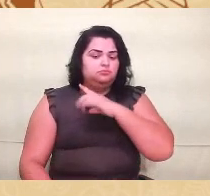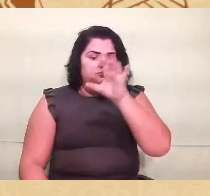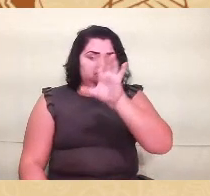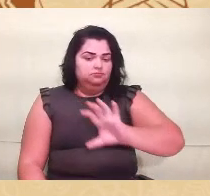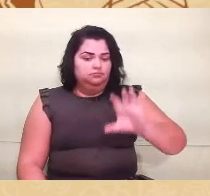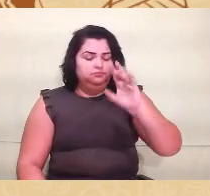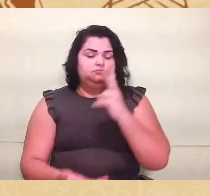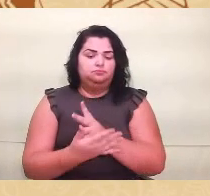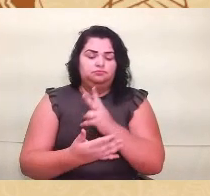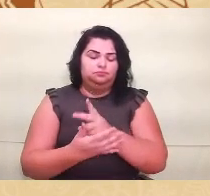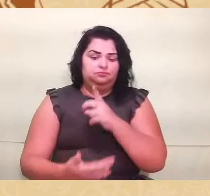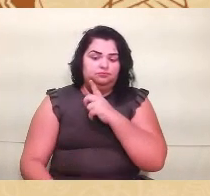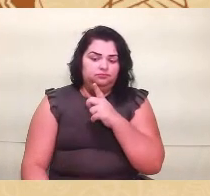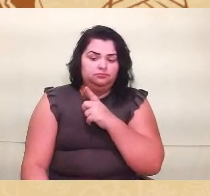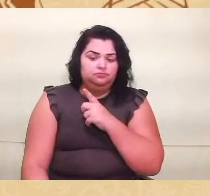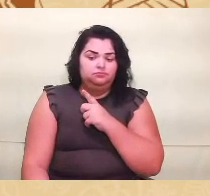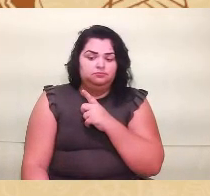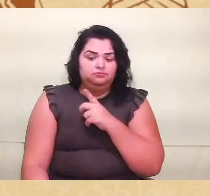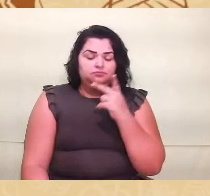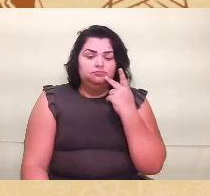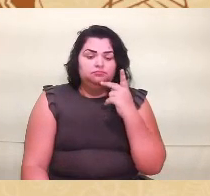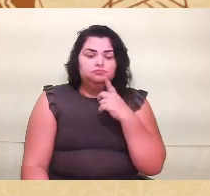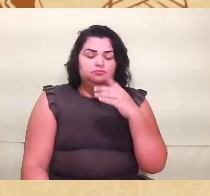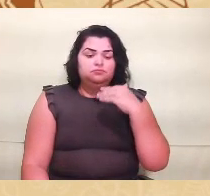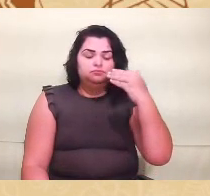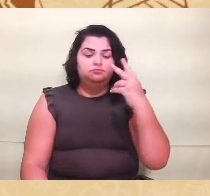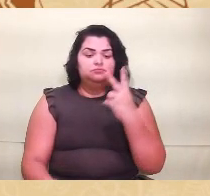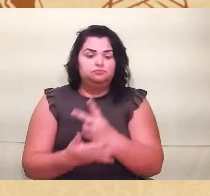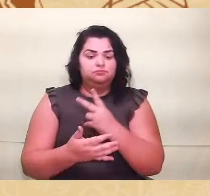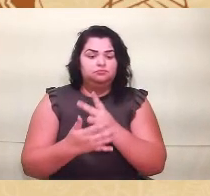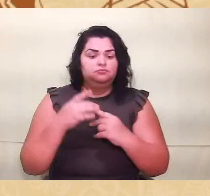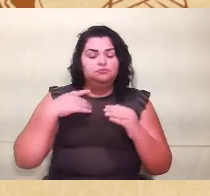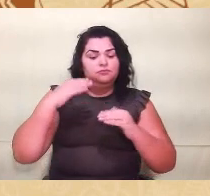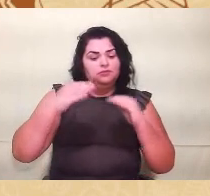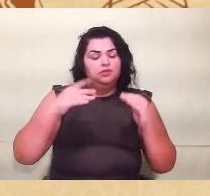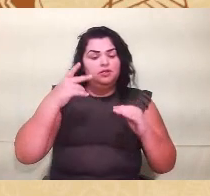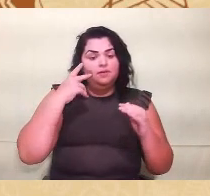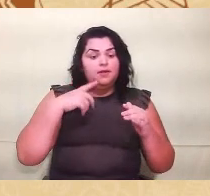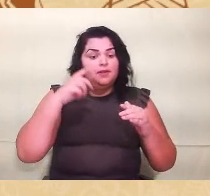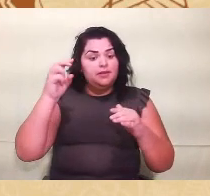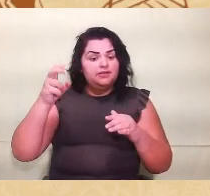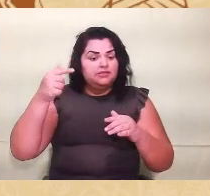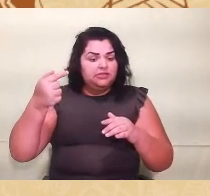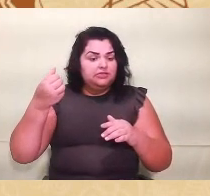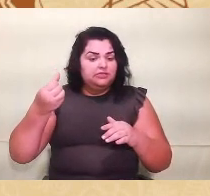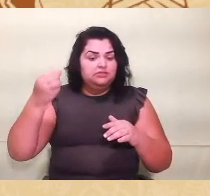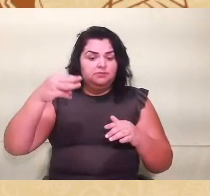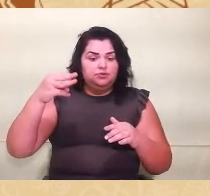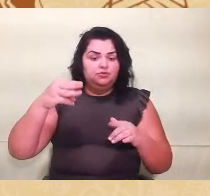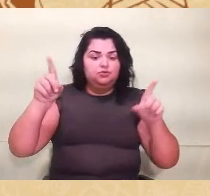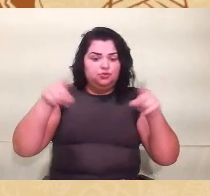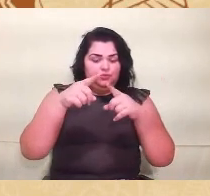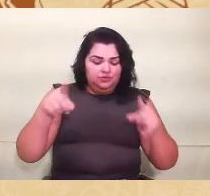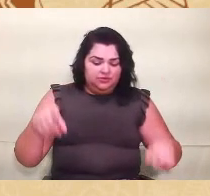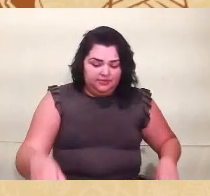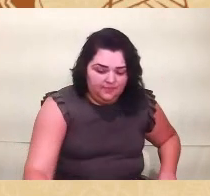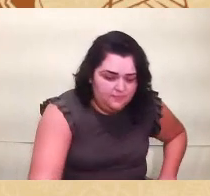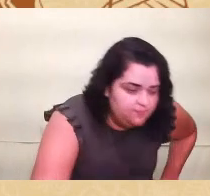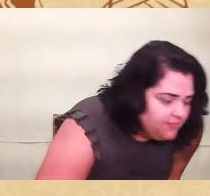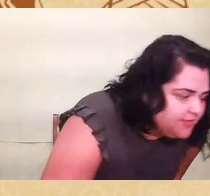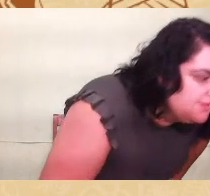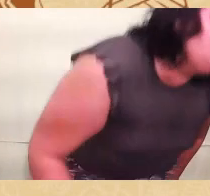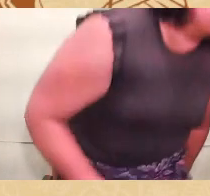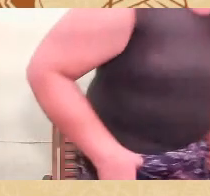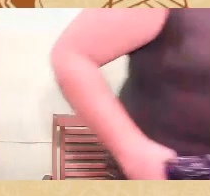matou tanta gente que enfileirou o corpo em 7 léguas, quase 6 quilômetros. A gente canta assim, ó. Vamos todos nessa marcha